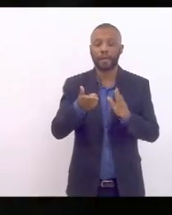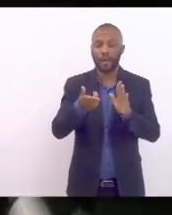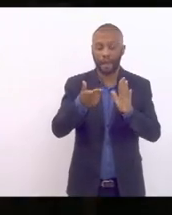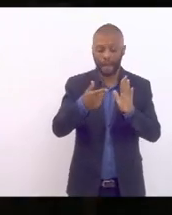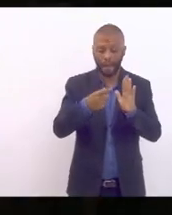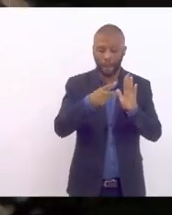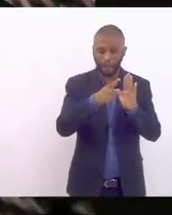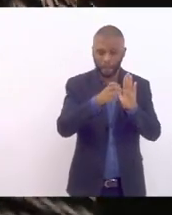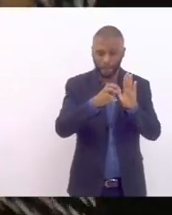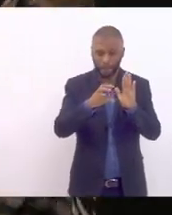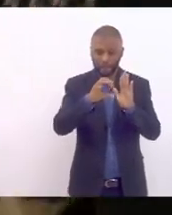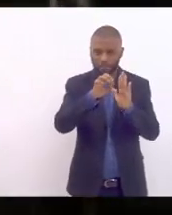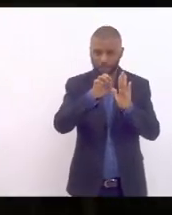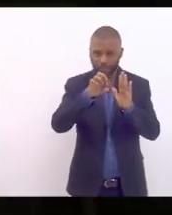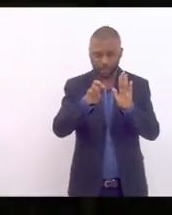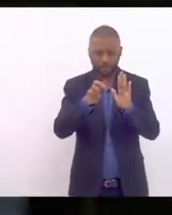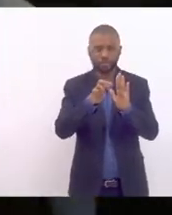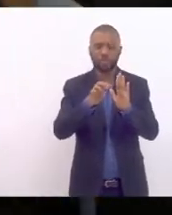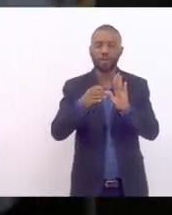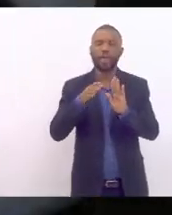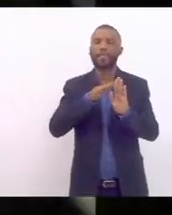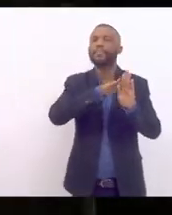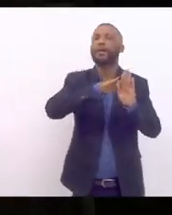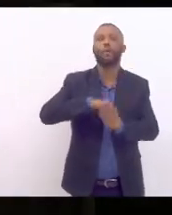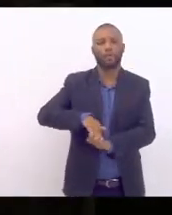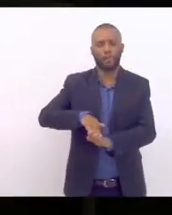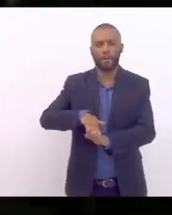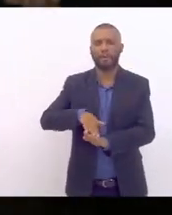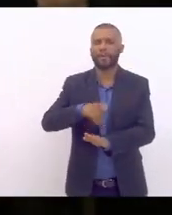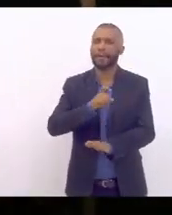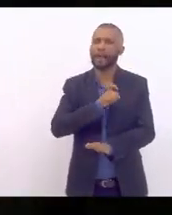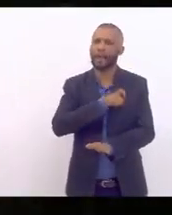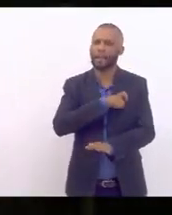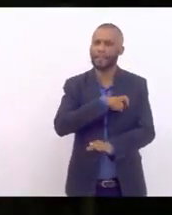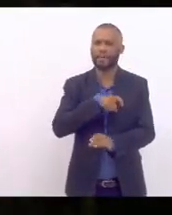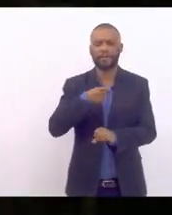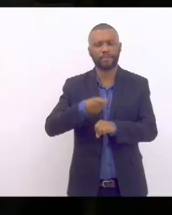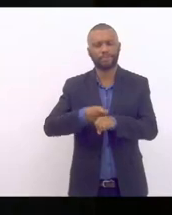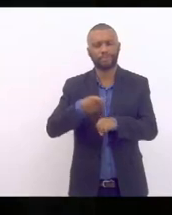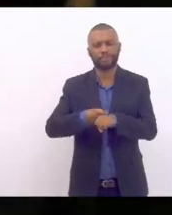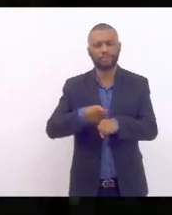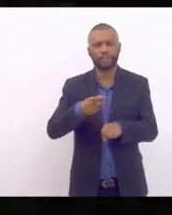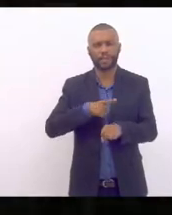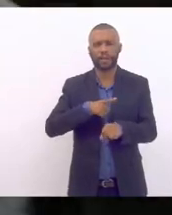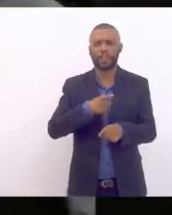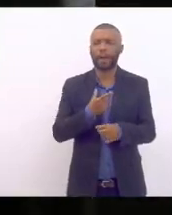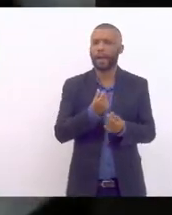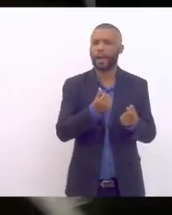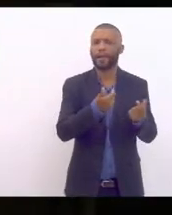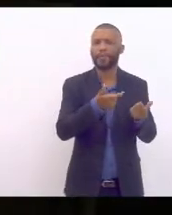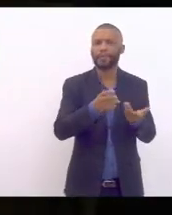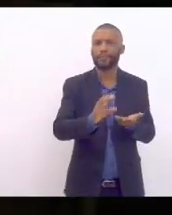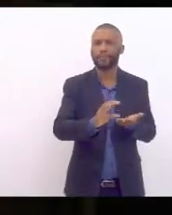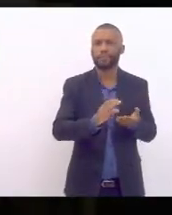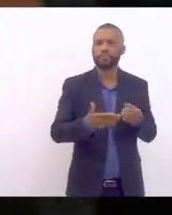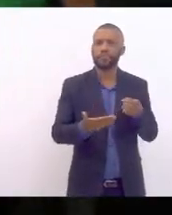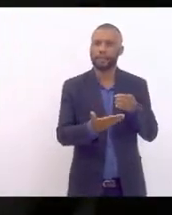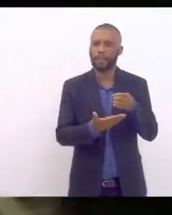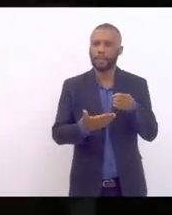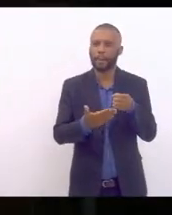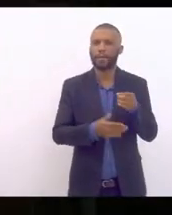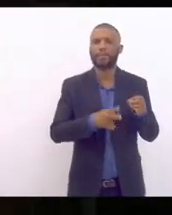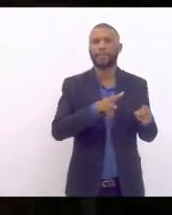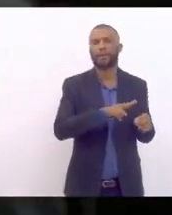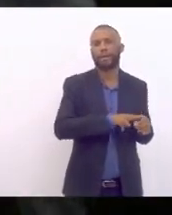constitucional 95 que Como já disse é perversa e faz uma transferência de renda da base